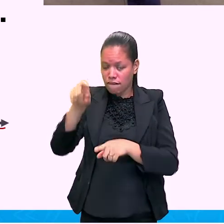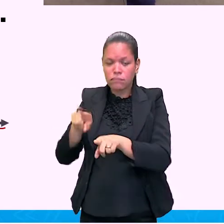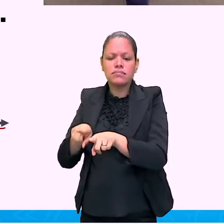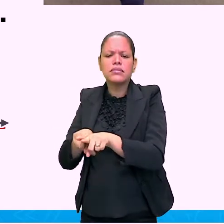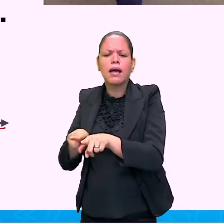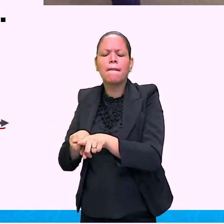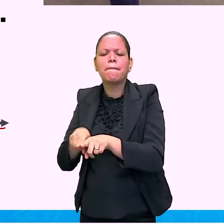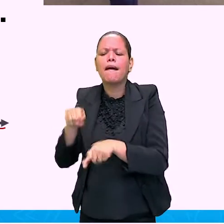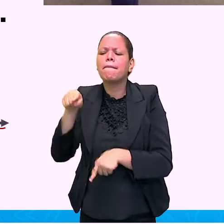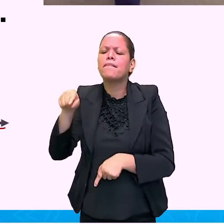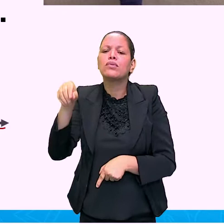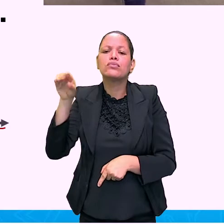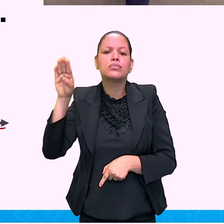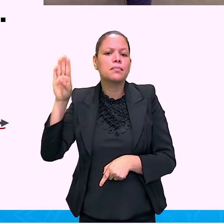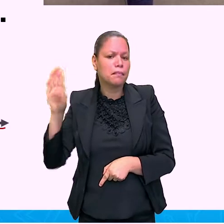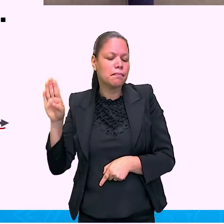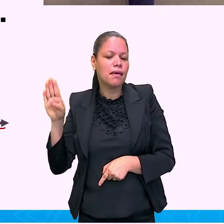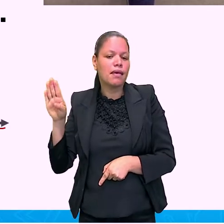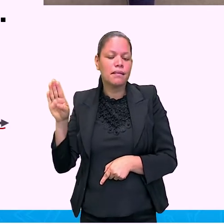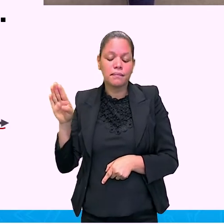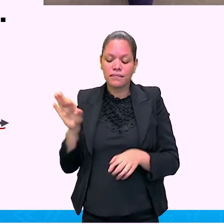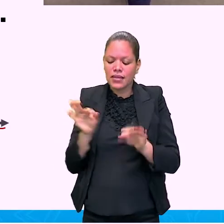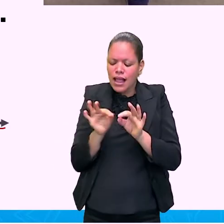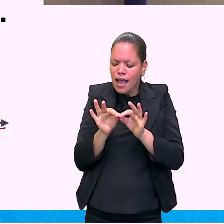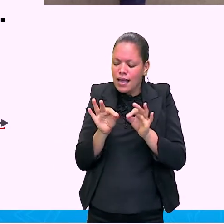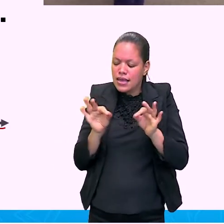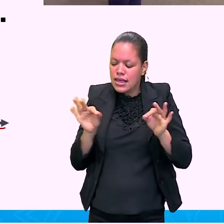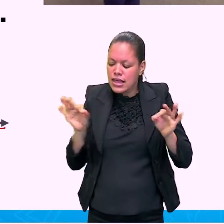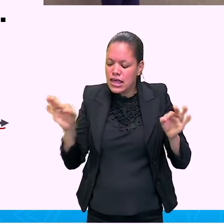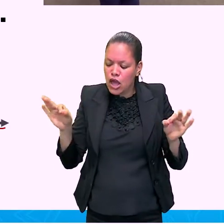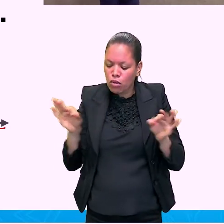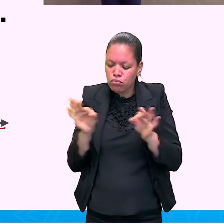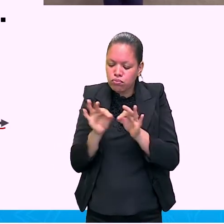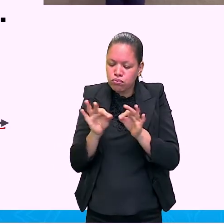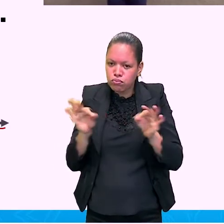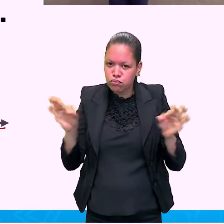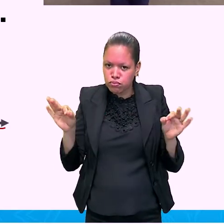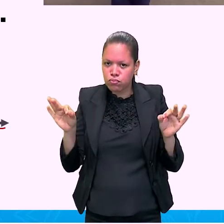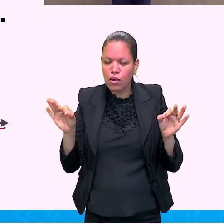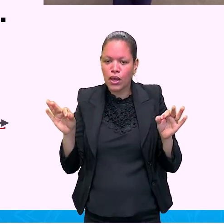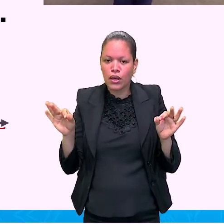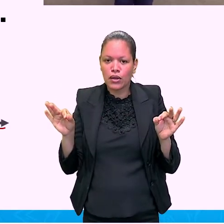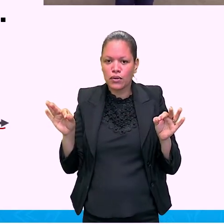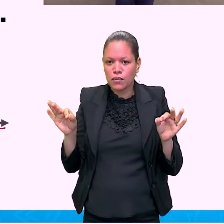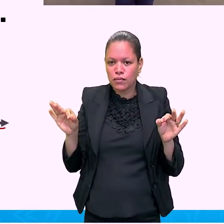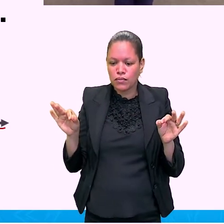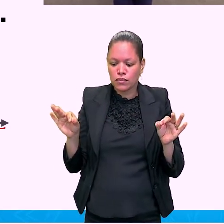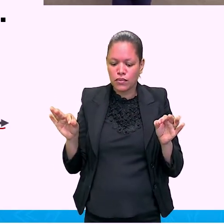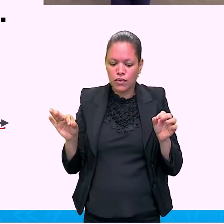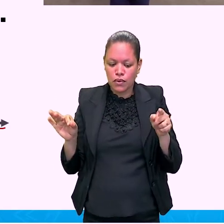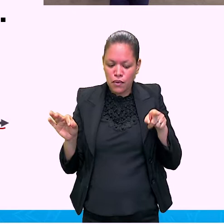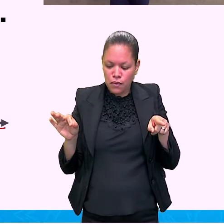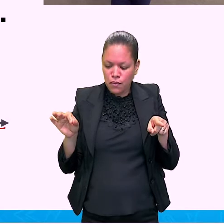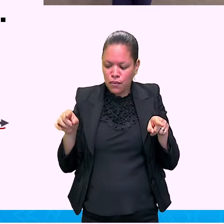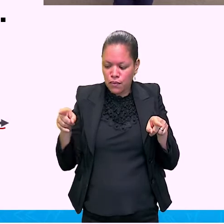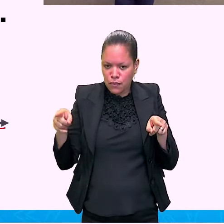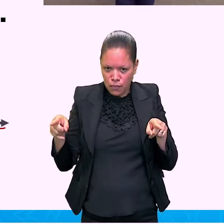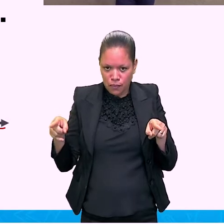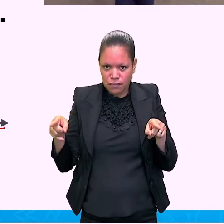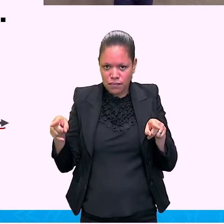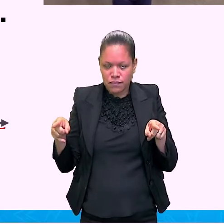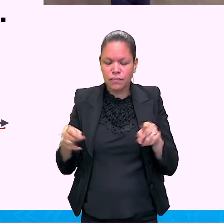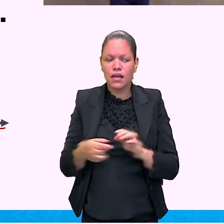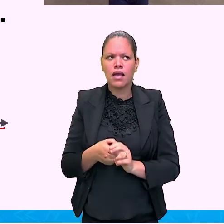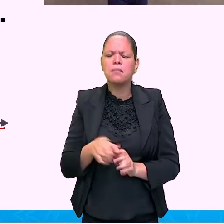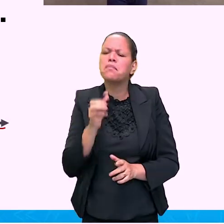que está dentro do quê? De uma reta. O que nós podemos caracterizar com isso? Imagina a sua casa e a